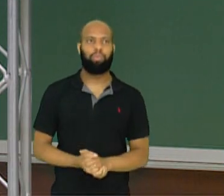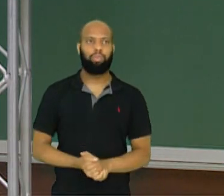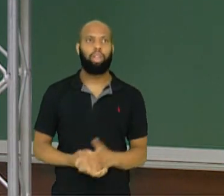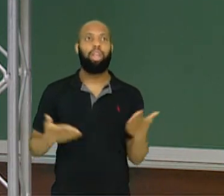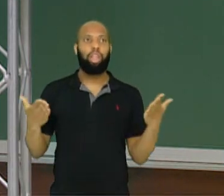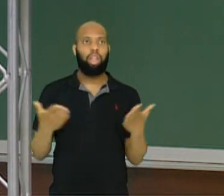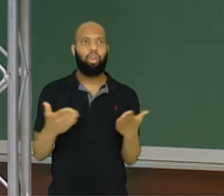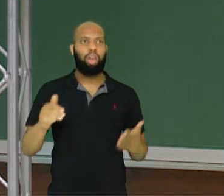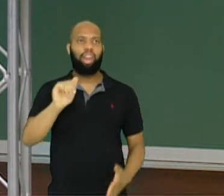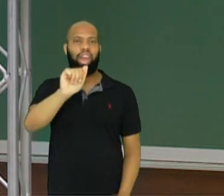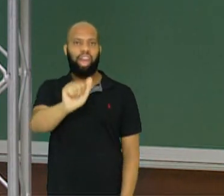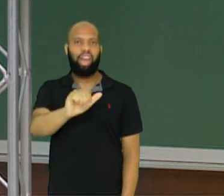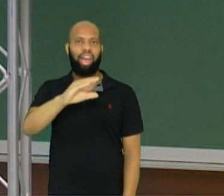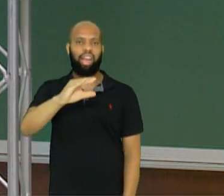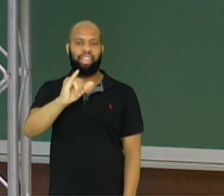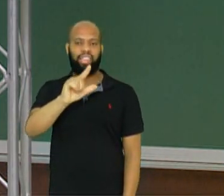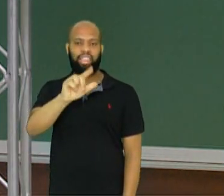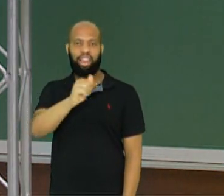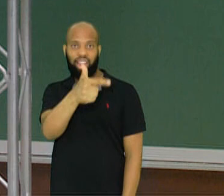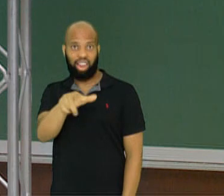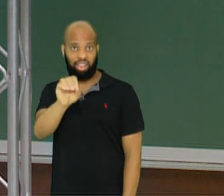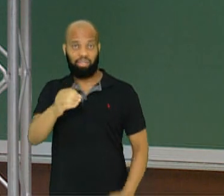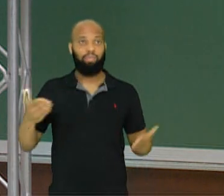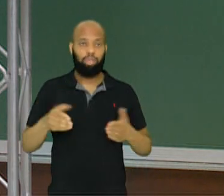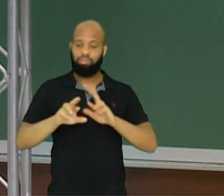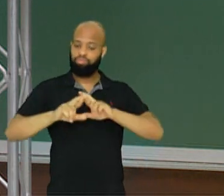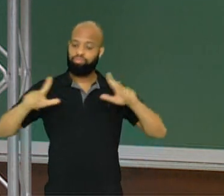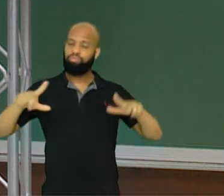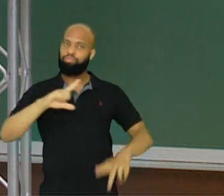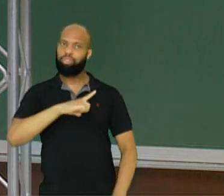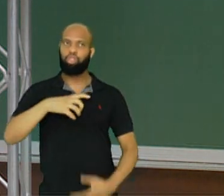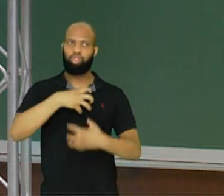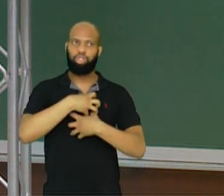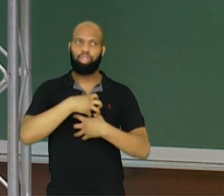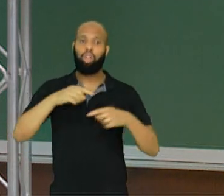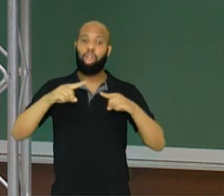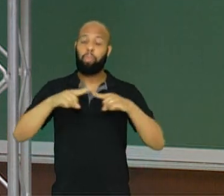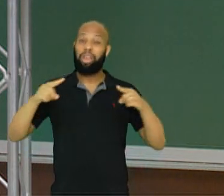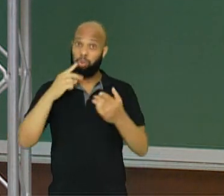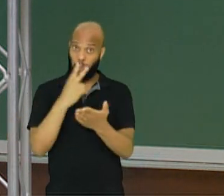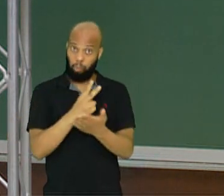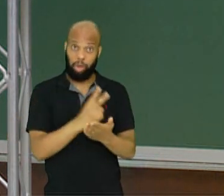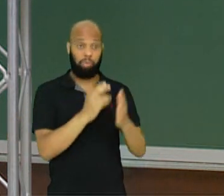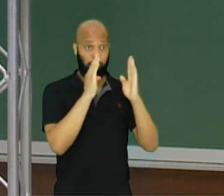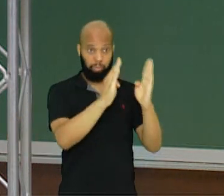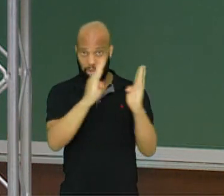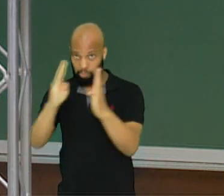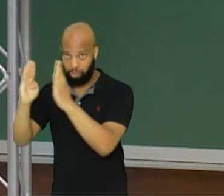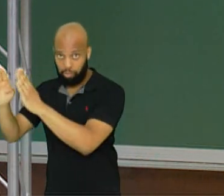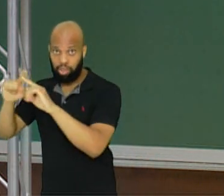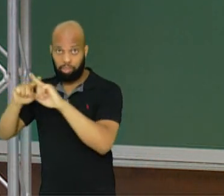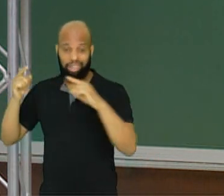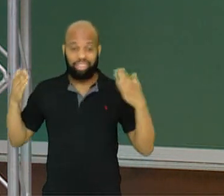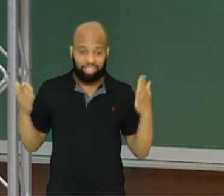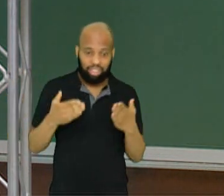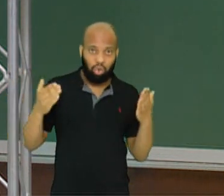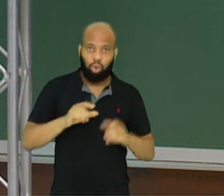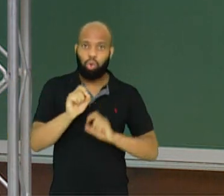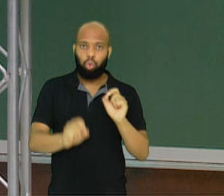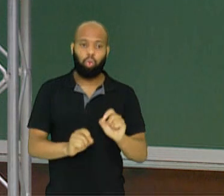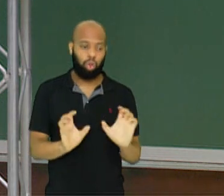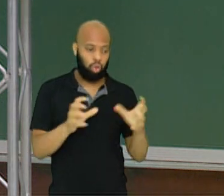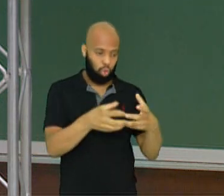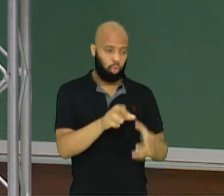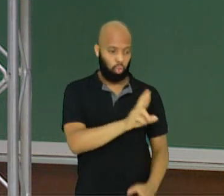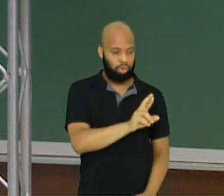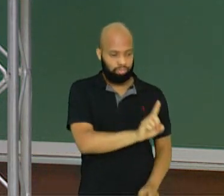A acilação. Na acilação ela é um pouquinho diferente. Na verdade é o mesmo procedimento, mas O nosso reagente, um dos